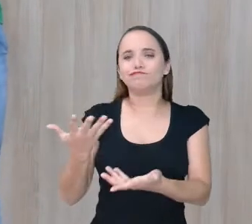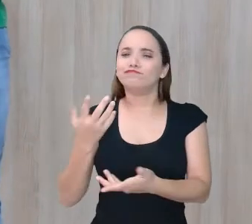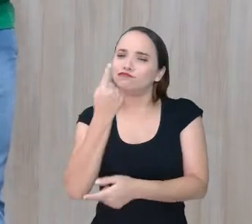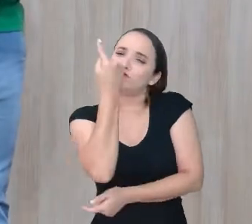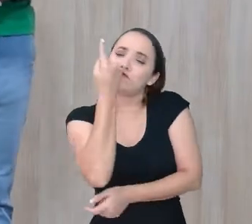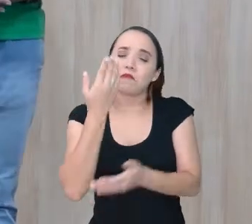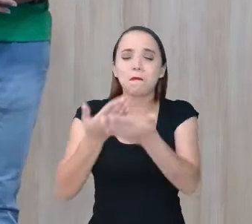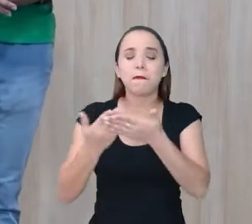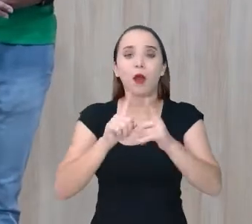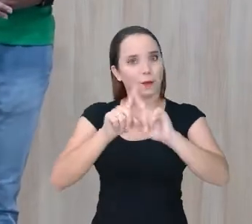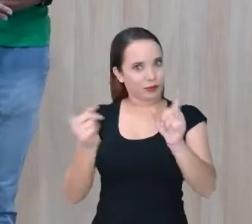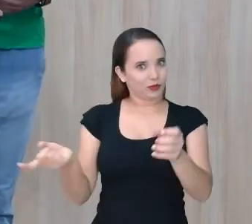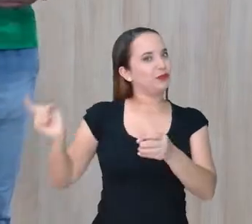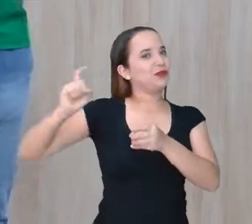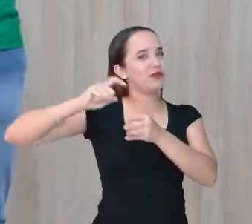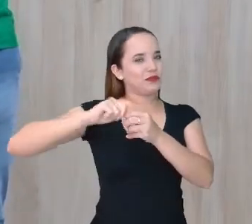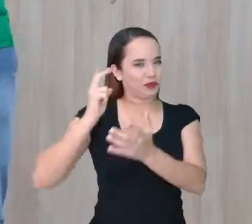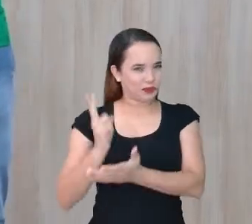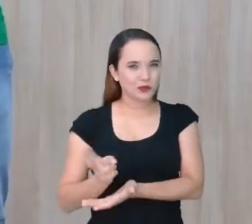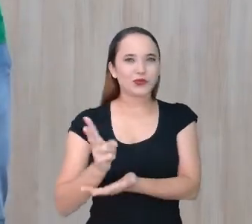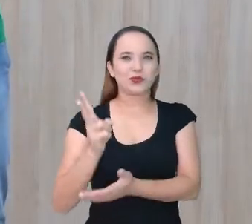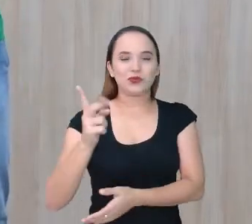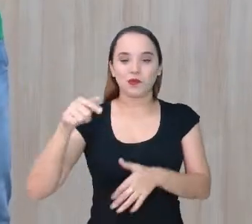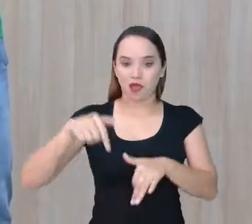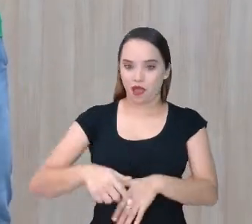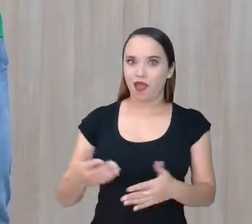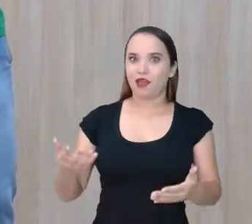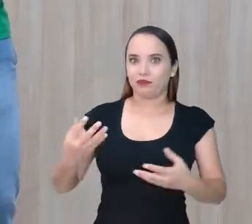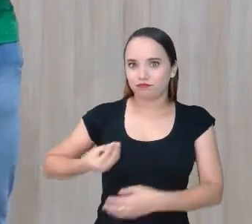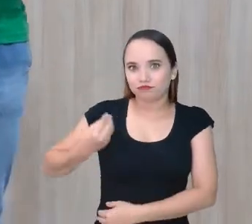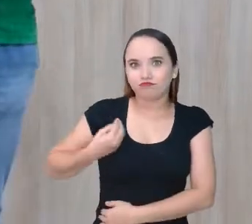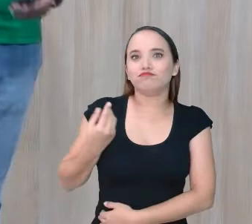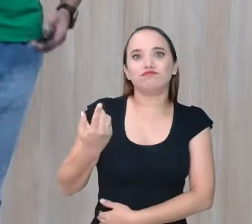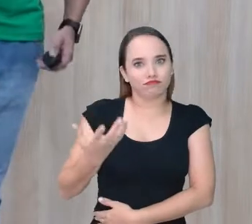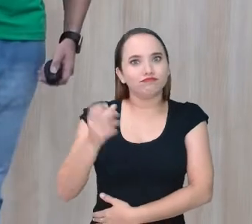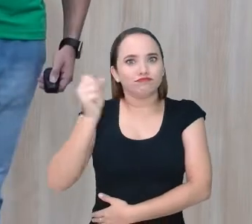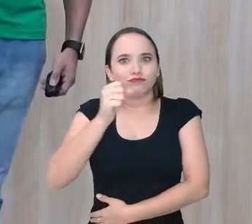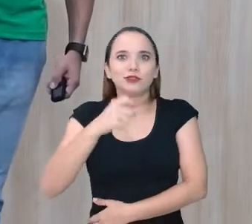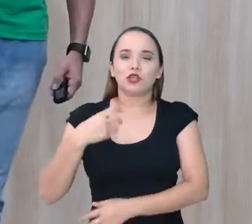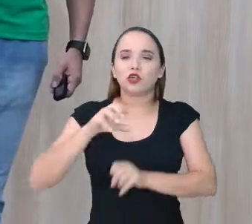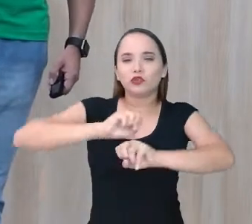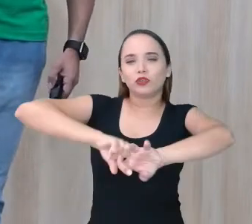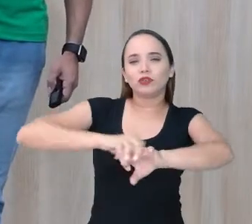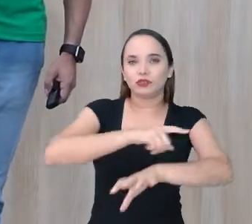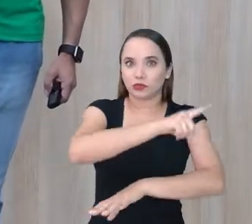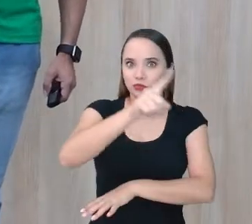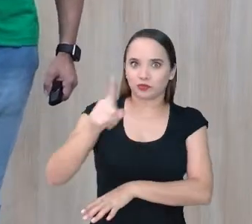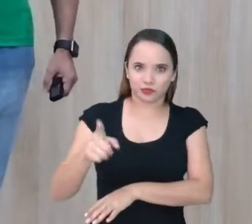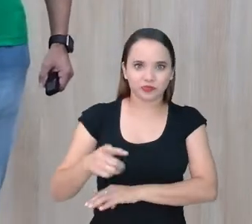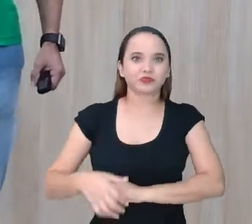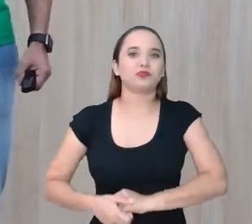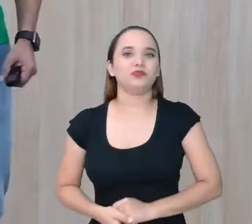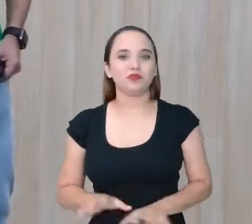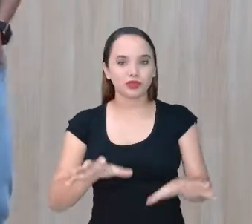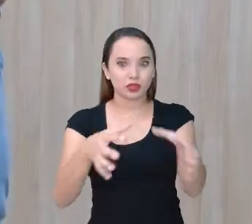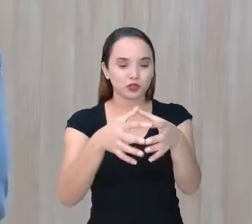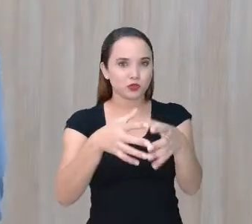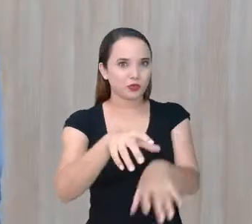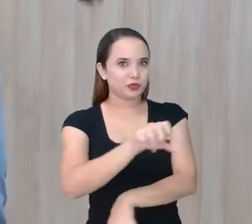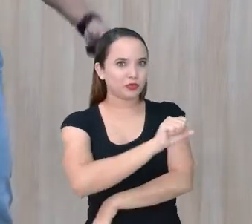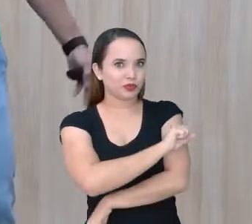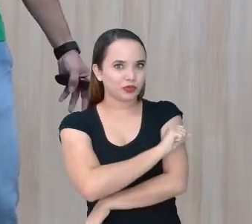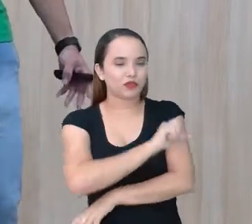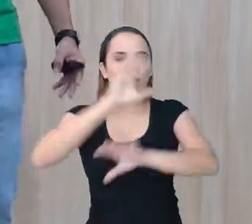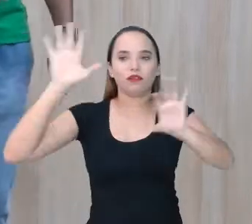dar continuidade a toda essa vivência, né, que estamos ensinando para vocês aí do 8º ano